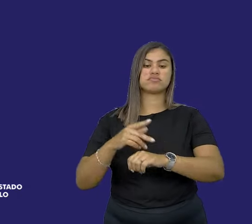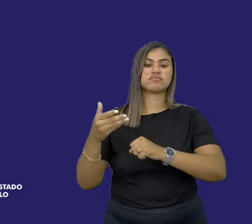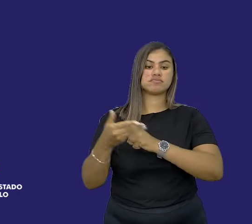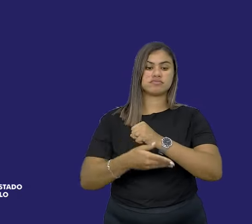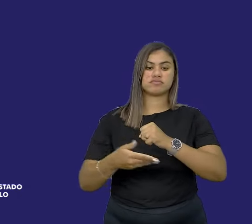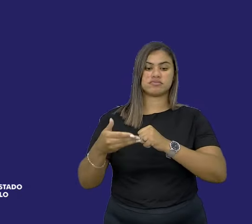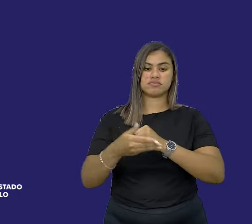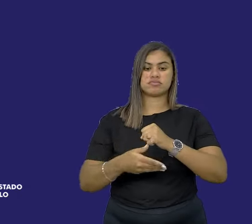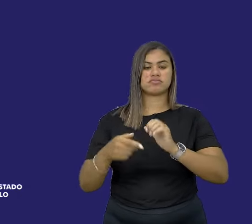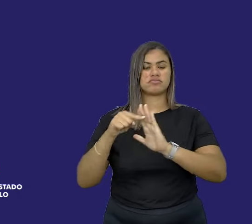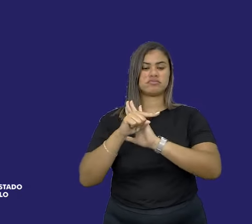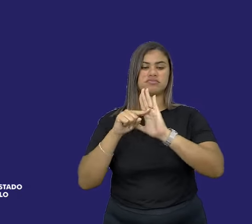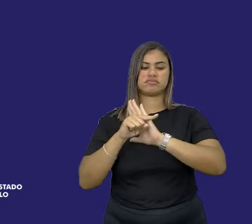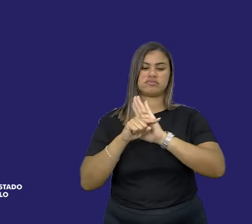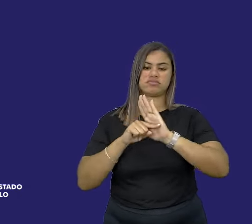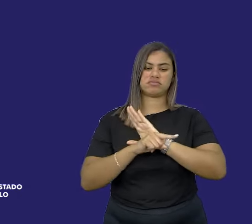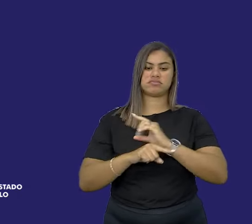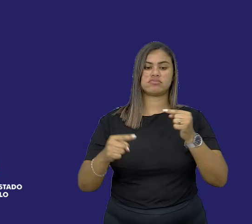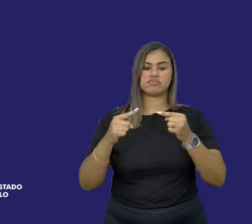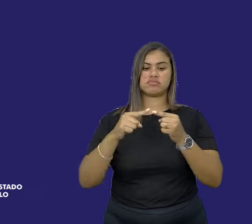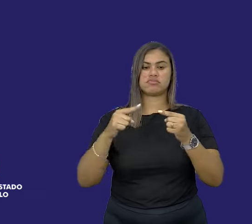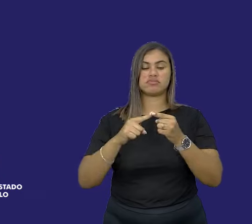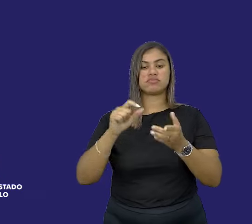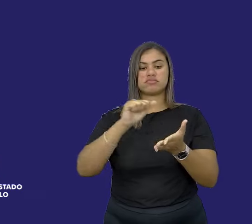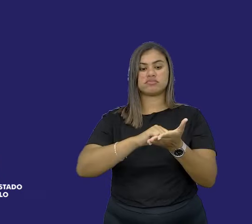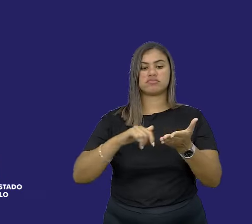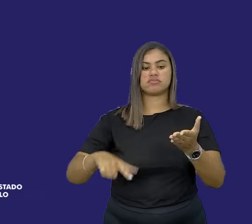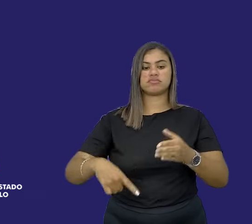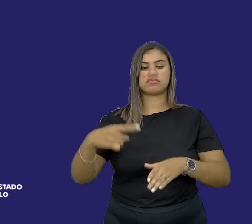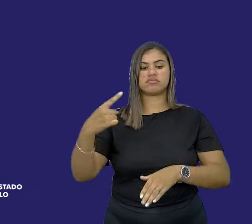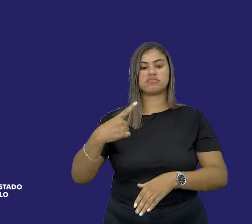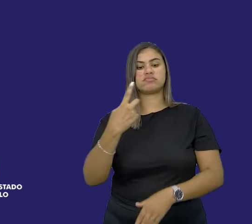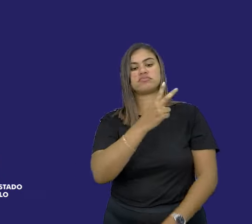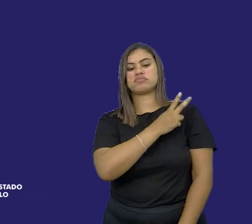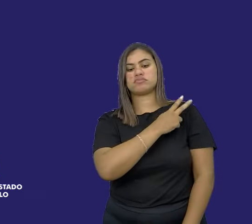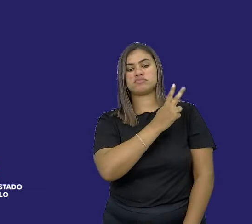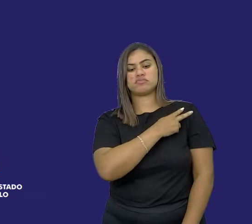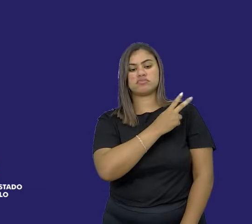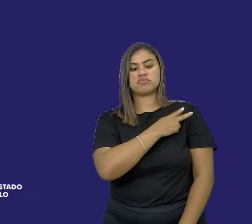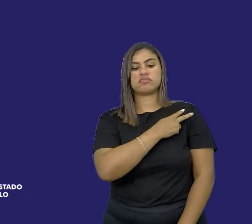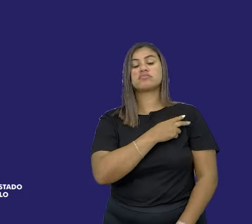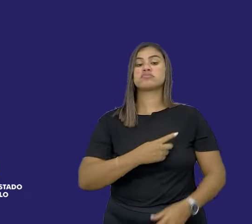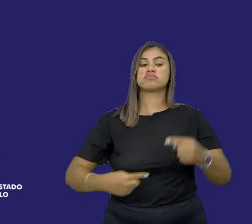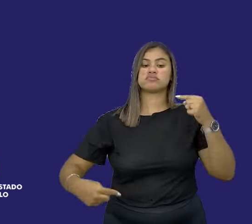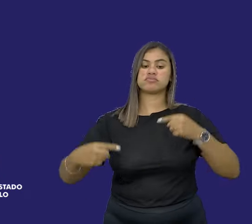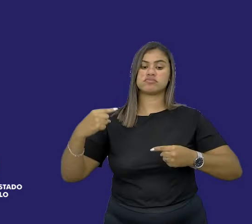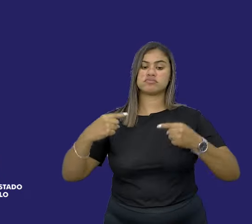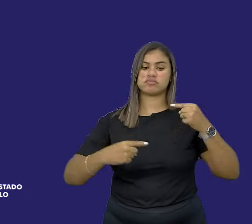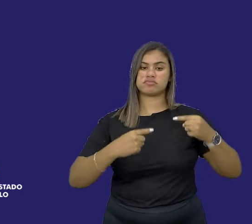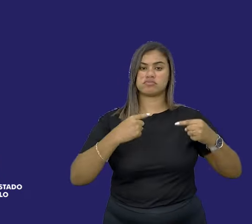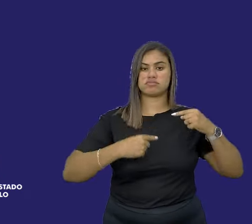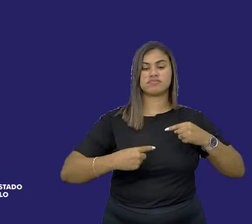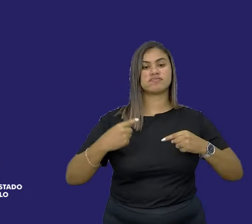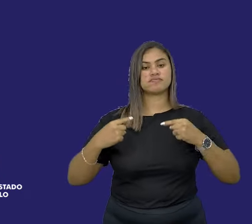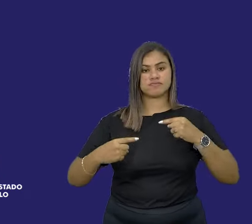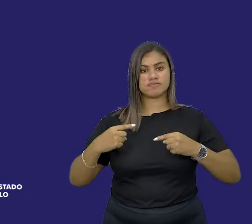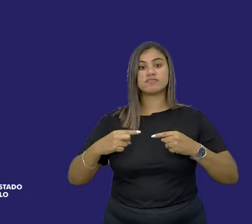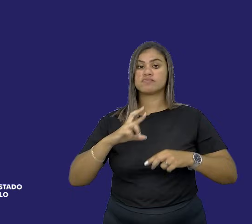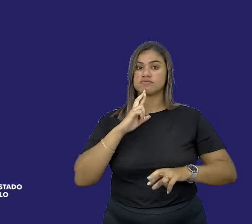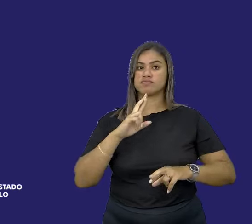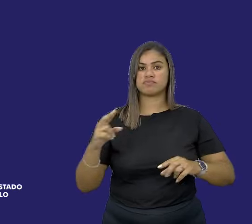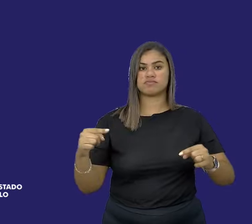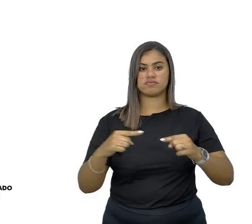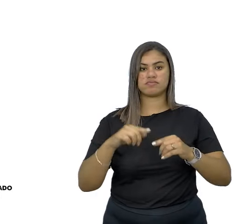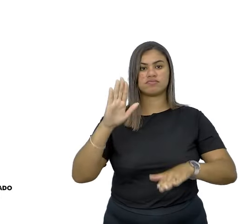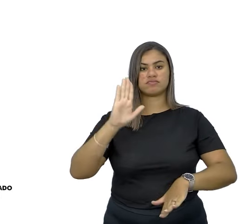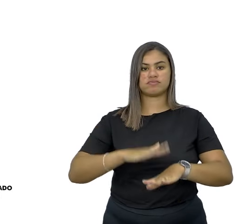de atividades 1, da segunda série do ensino médio, e discutir a resolução de problemas na prática. Então, vamos